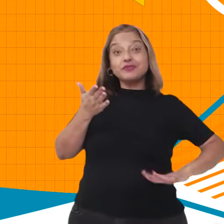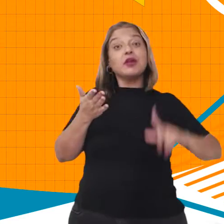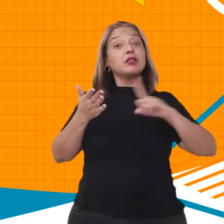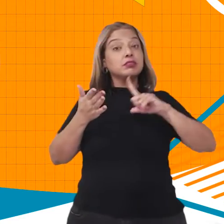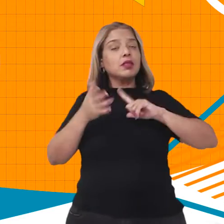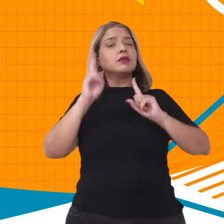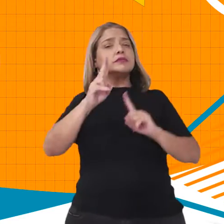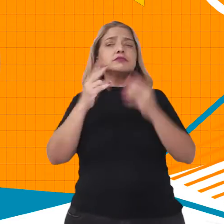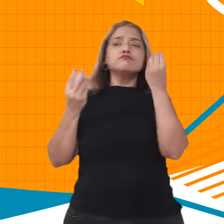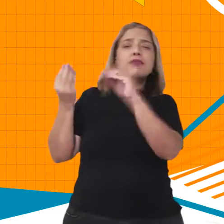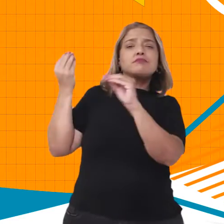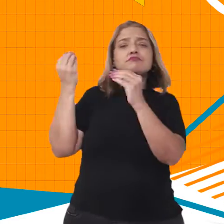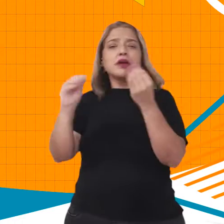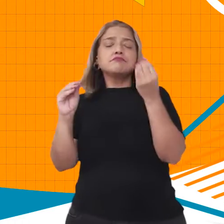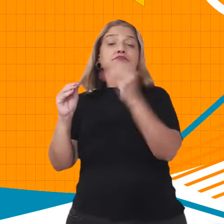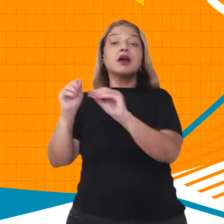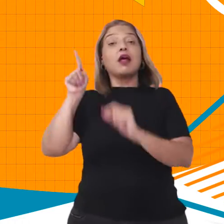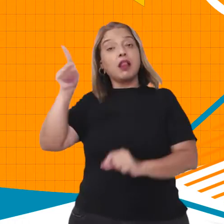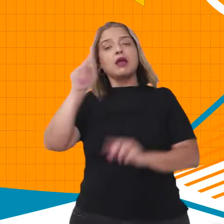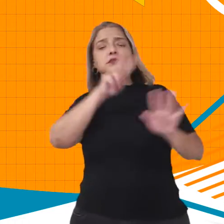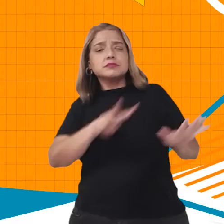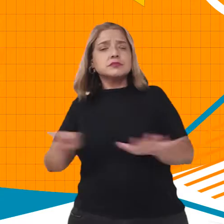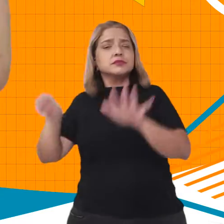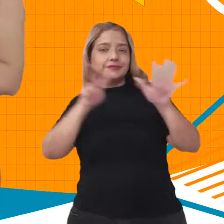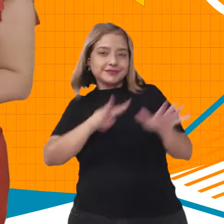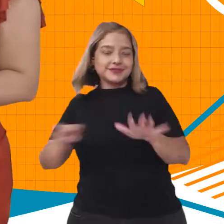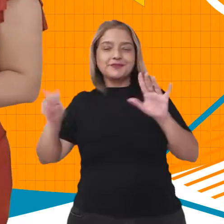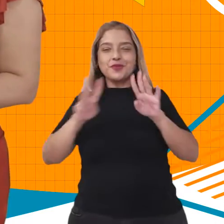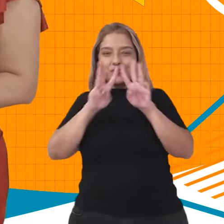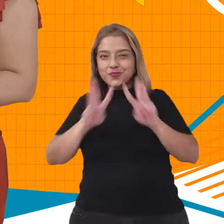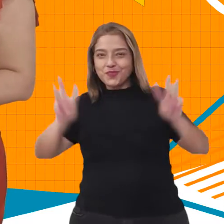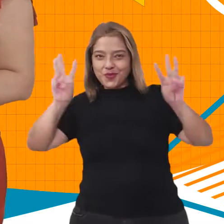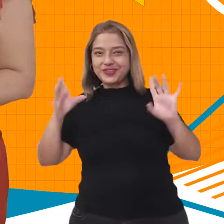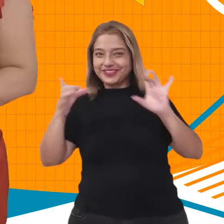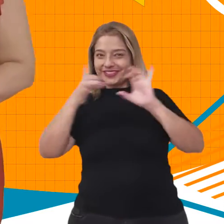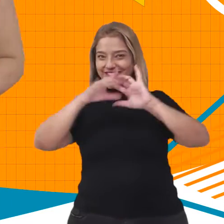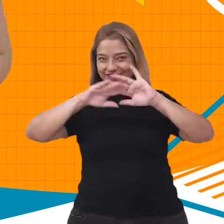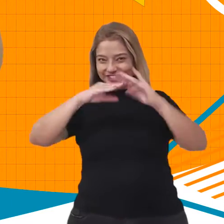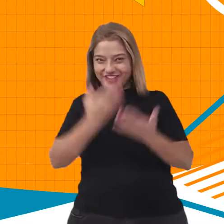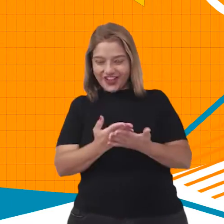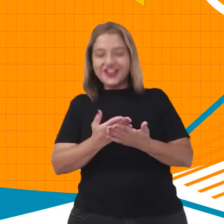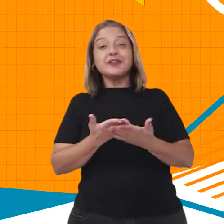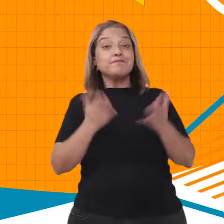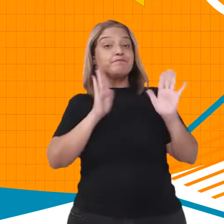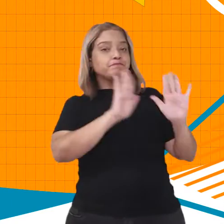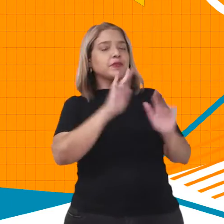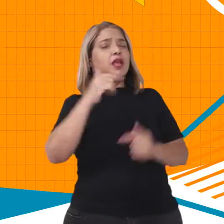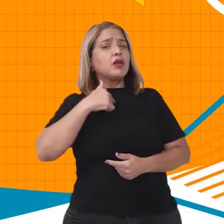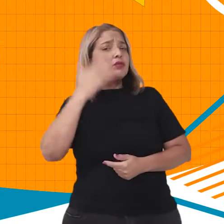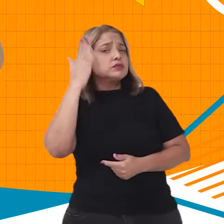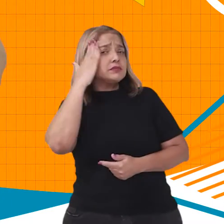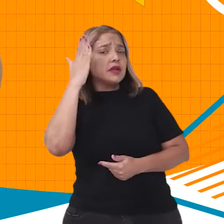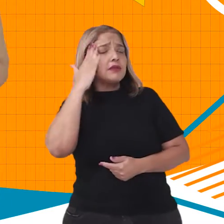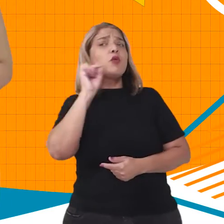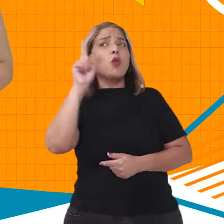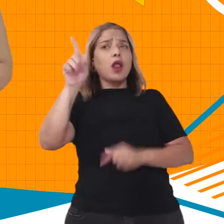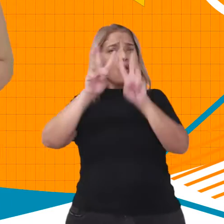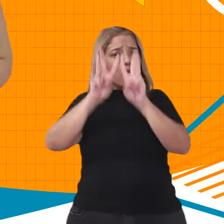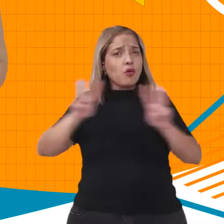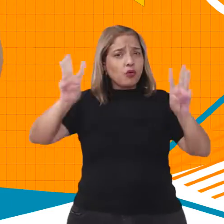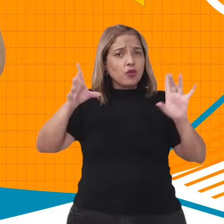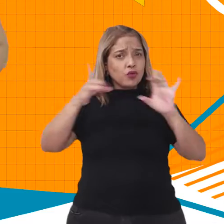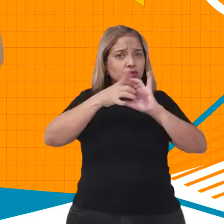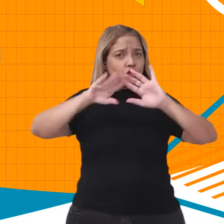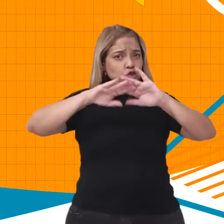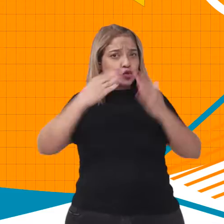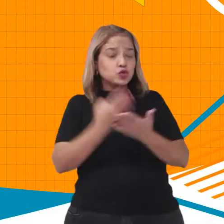postadas semanalmente no portal Conexão Escola. Espera aí, Gabriel. Eu fiquei sabendo que o portal Conexão Escola